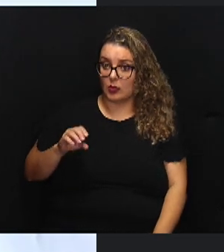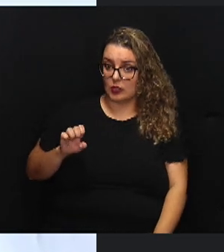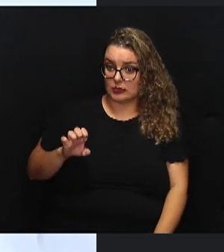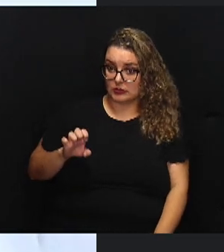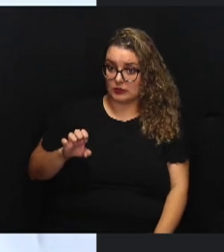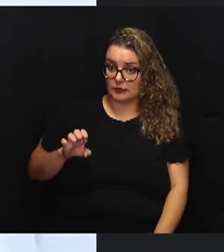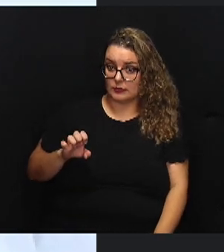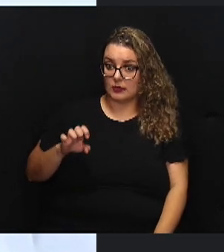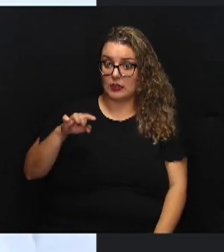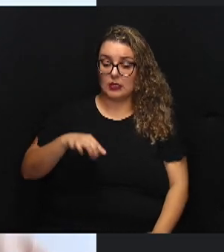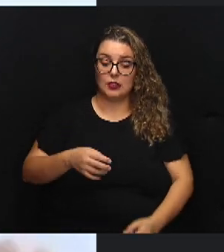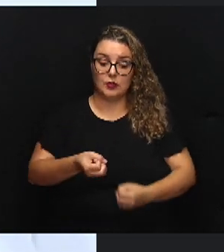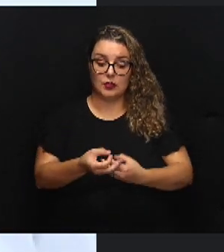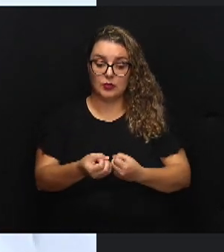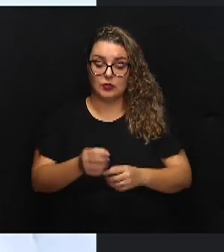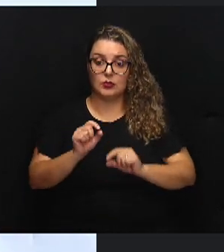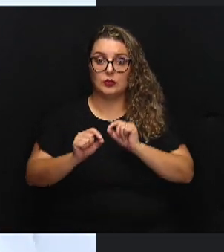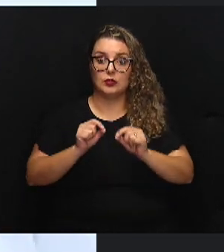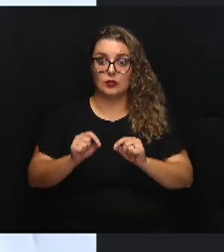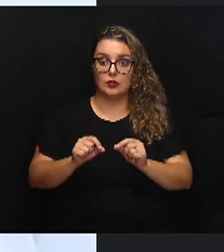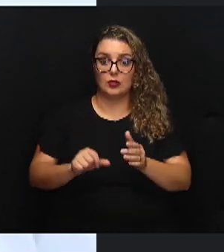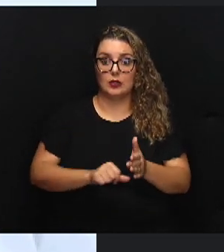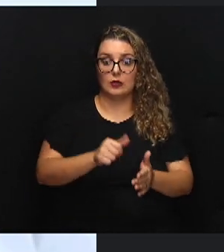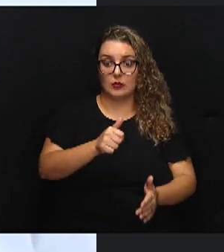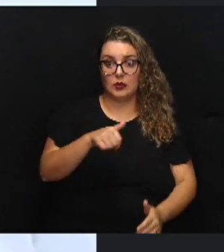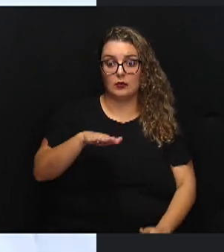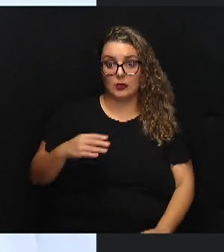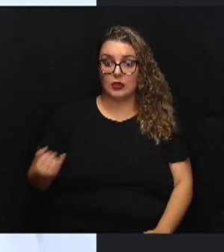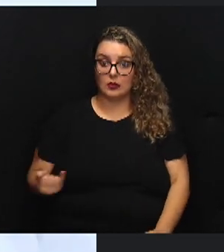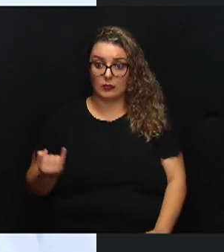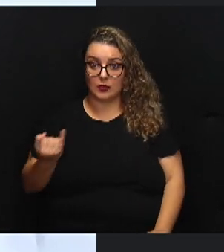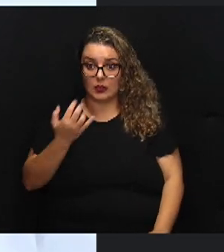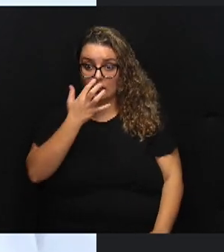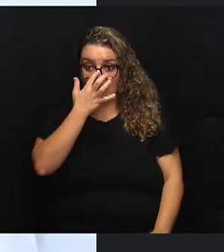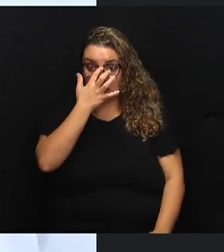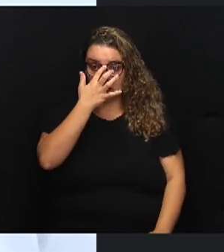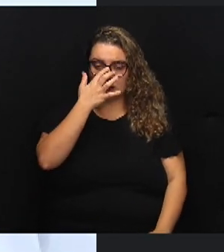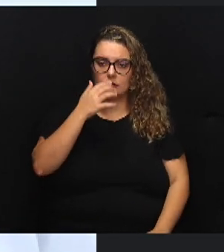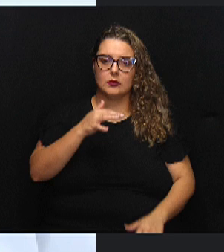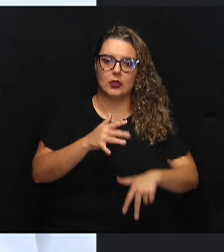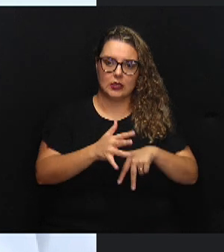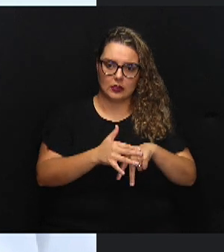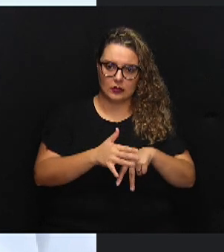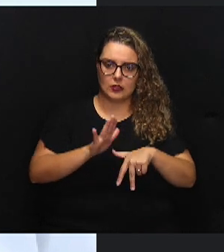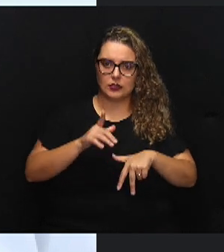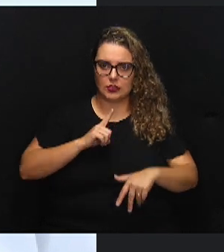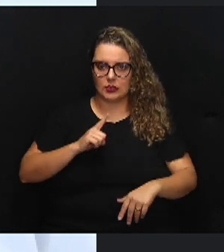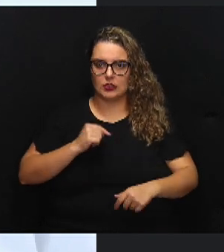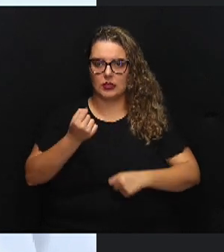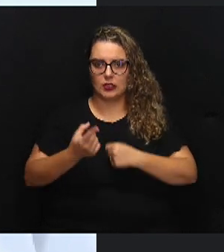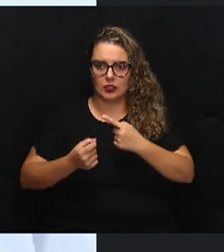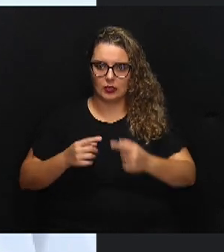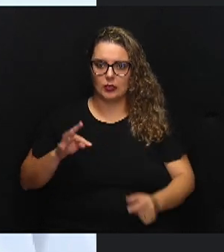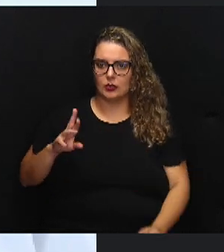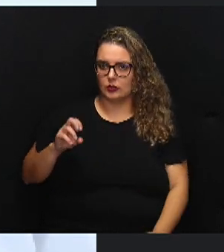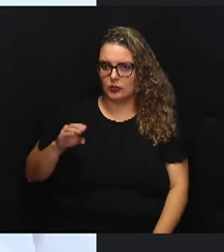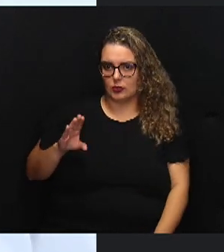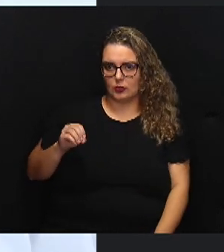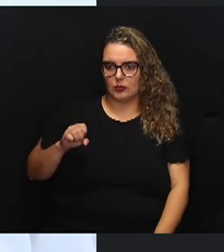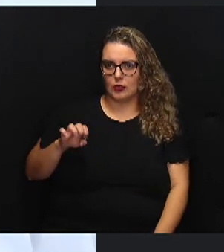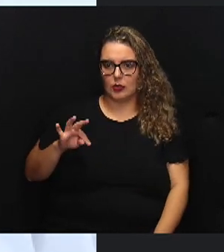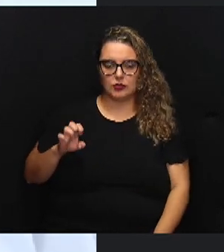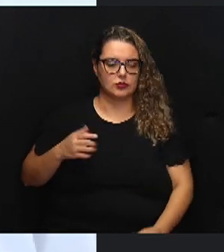E esses dados seriam, primeiro e mais importante deles, que a paciente já tenha tido algum evento trombótico,